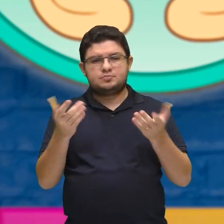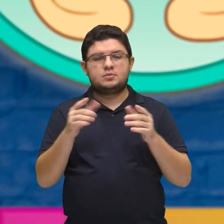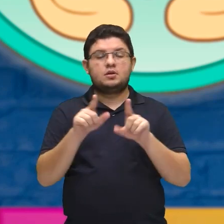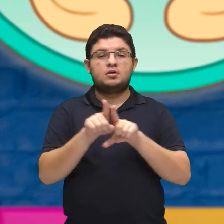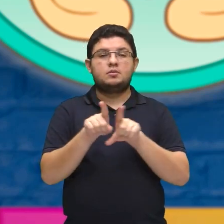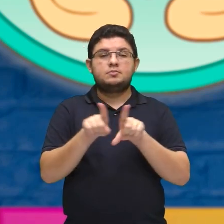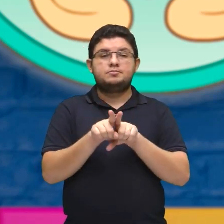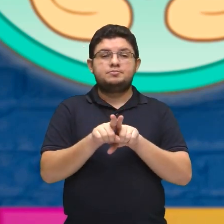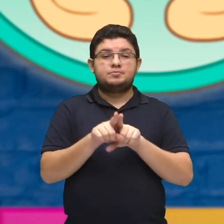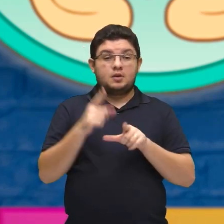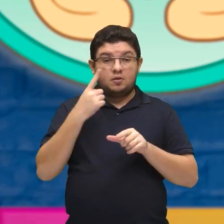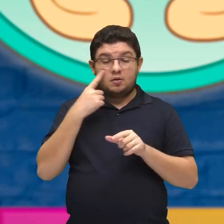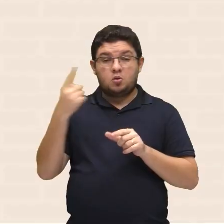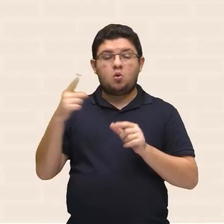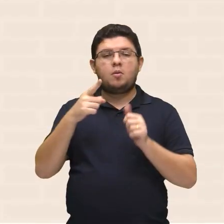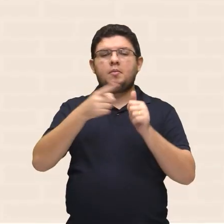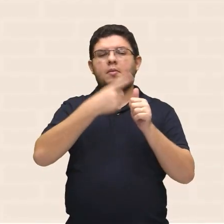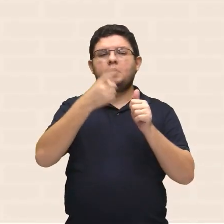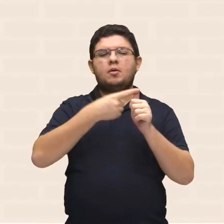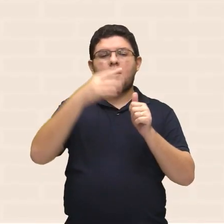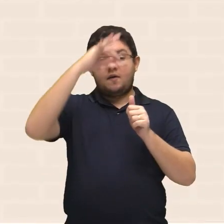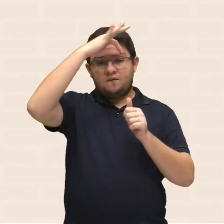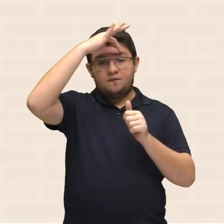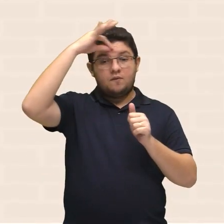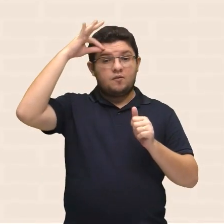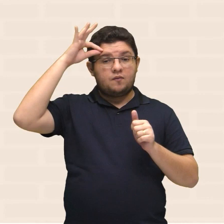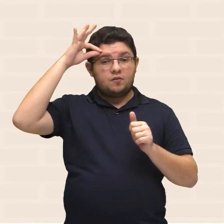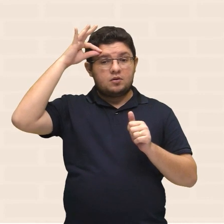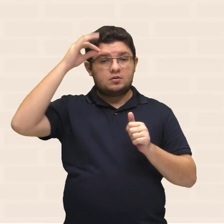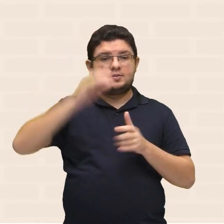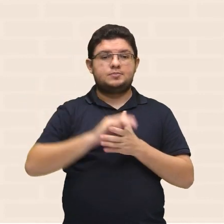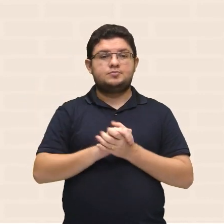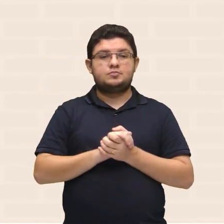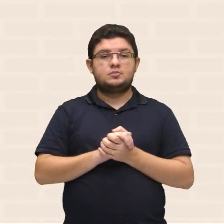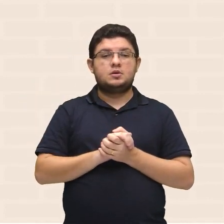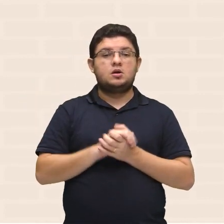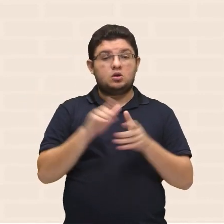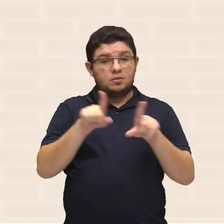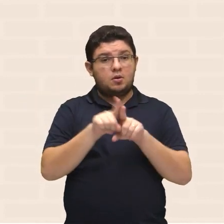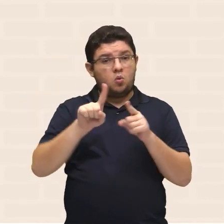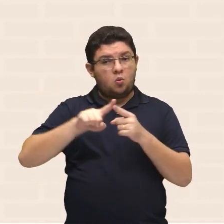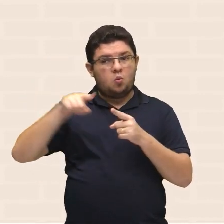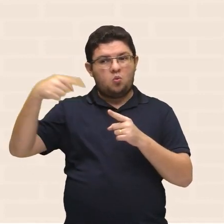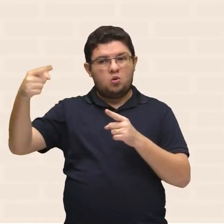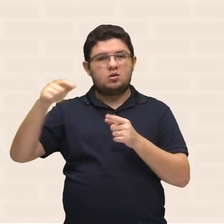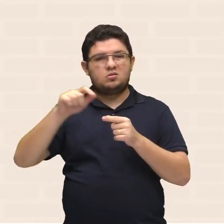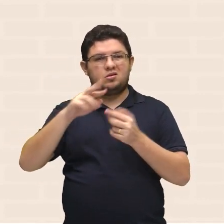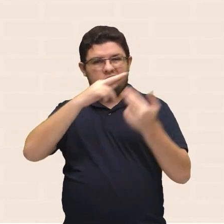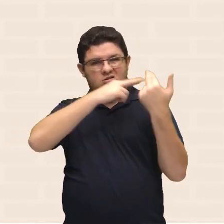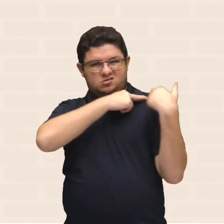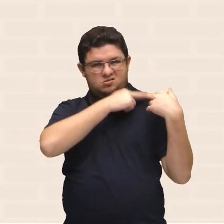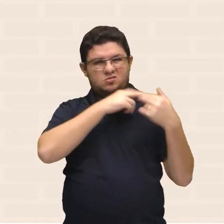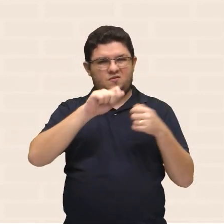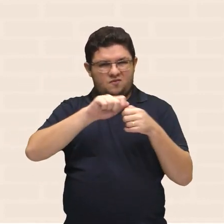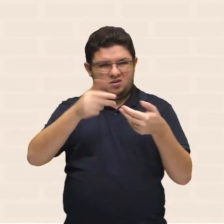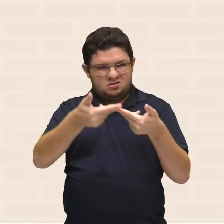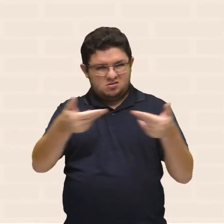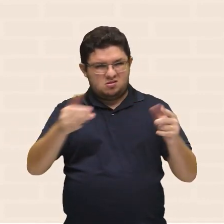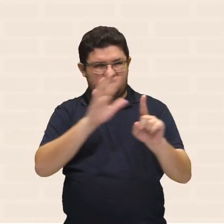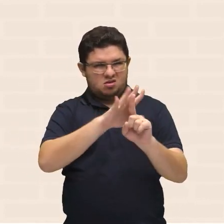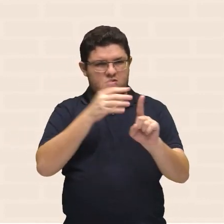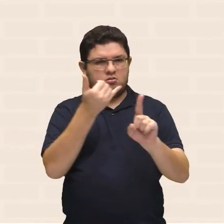Vamos começar pela vítima? Mas isso não quer dizer que o agressor não sofra com isso também, tá bom? Então vamos lá, bem